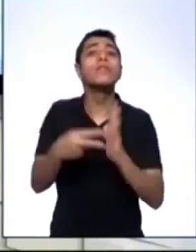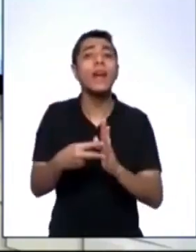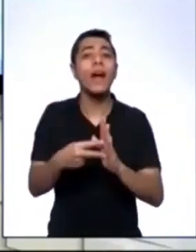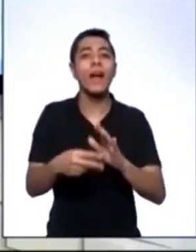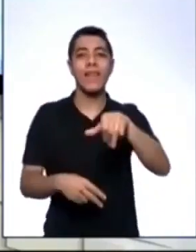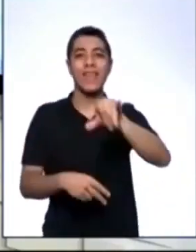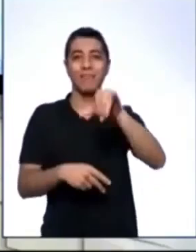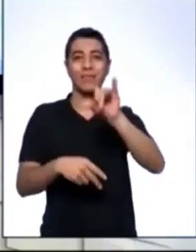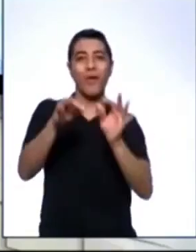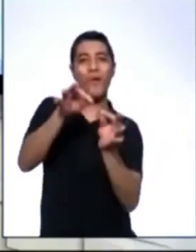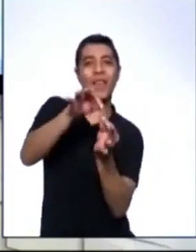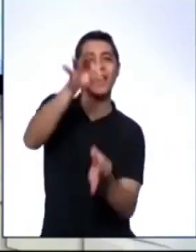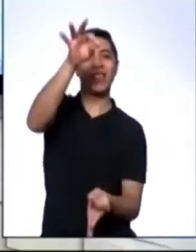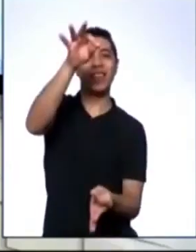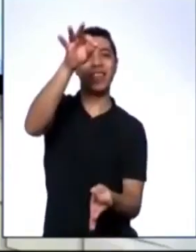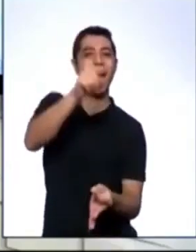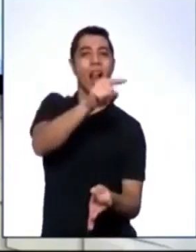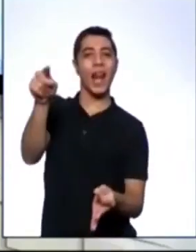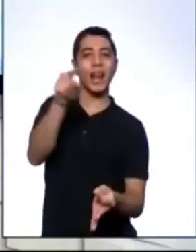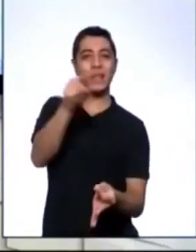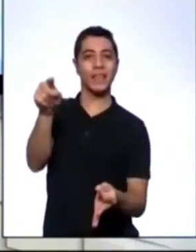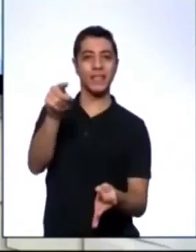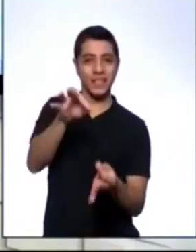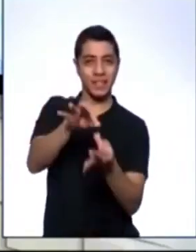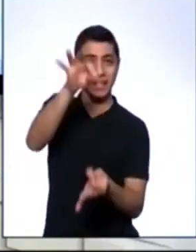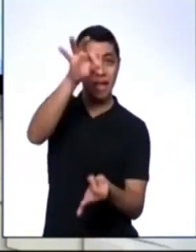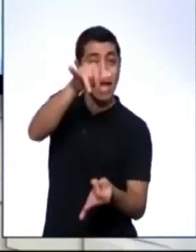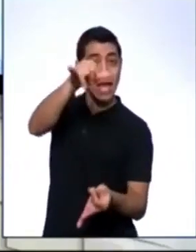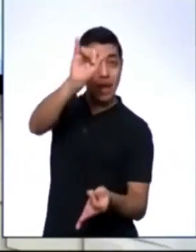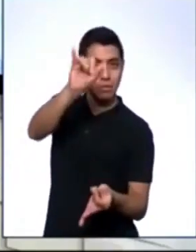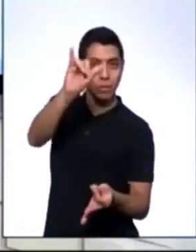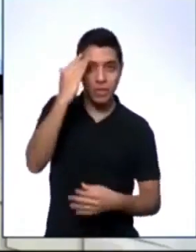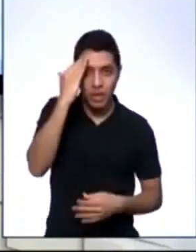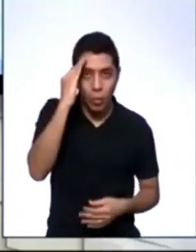dúvida por favor na dúvida você faz FD